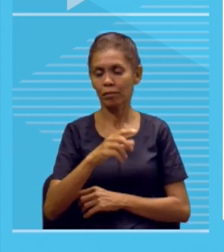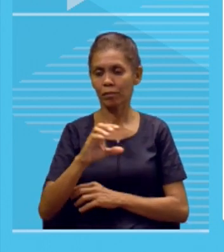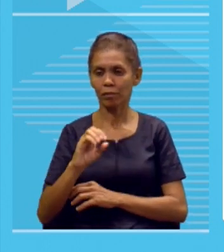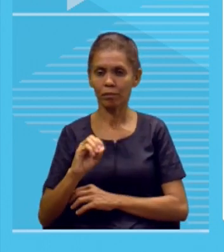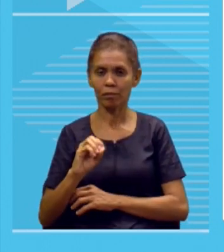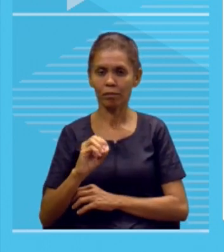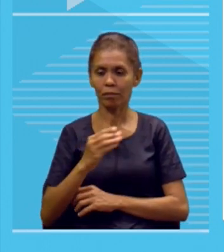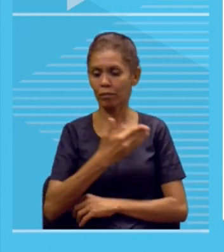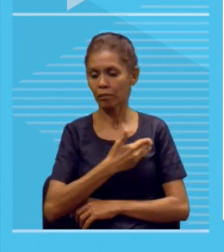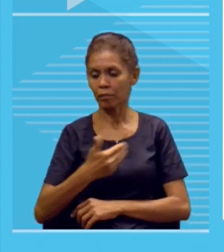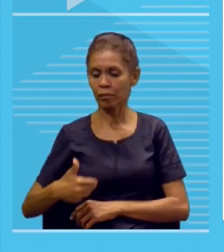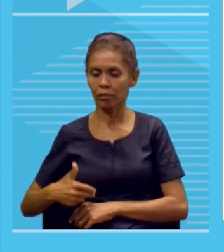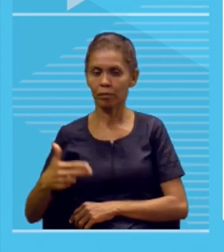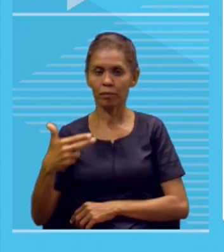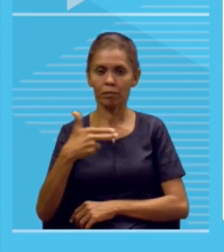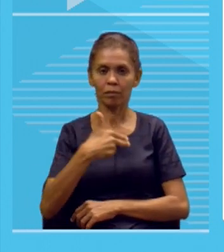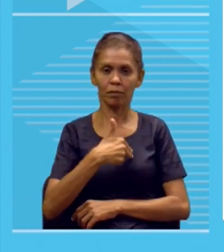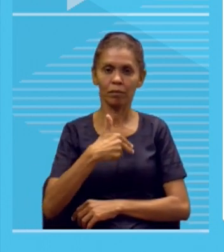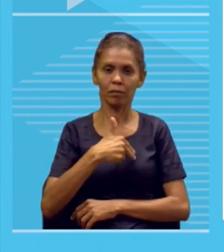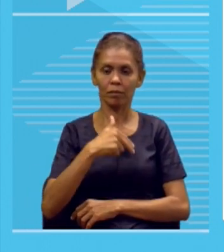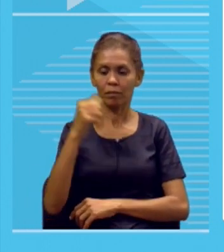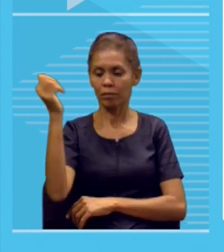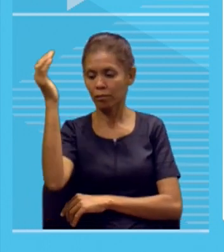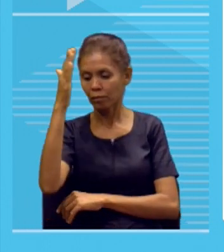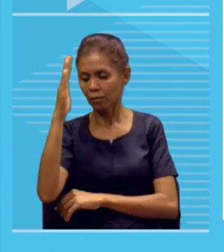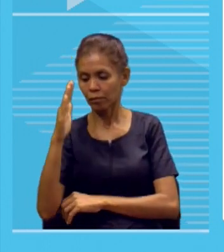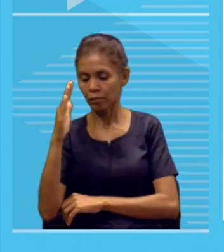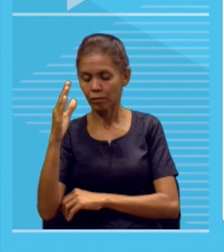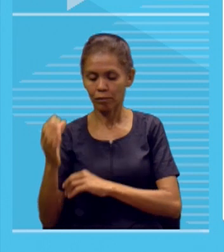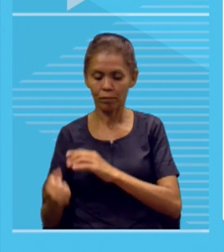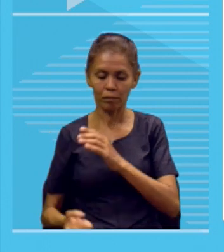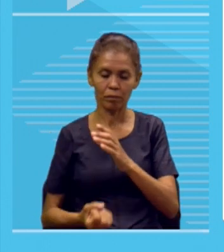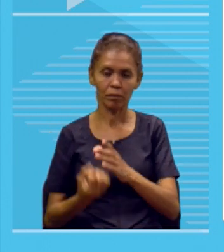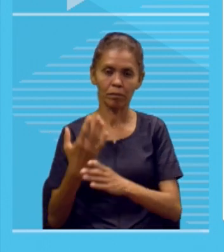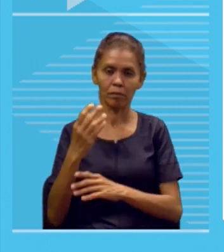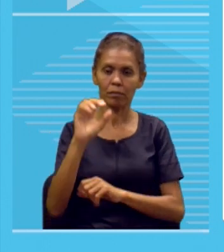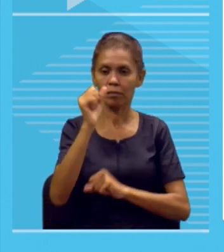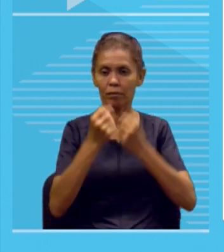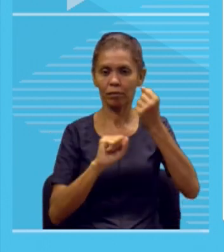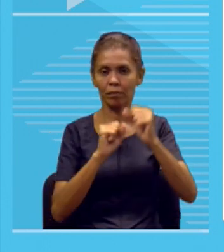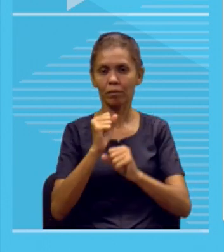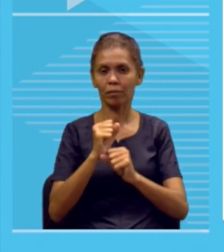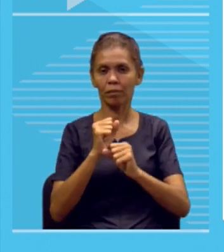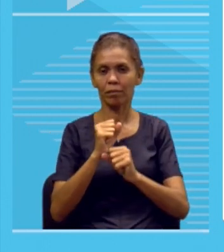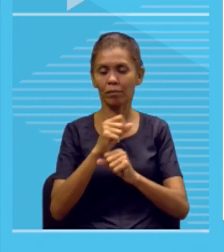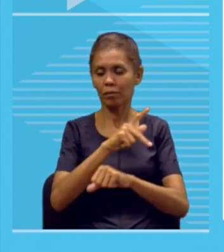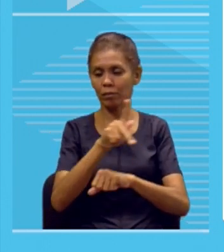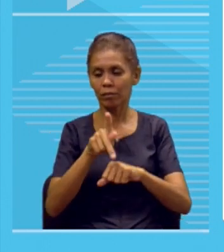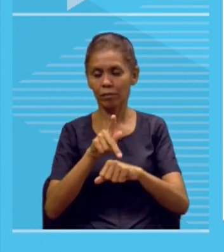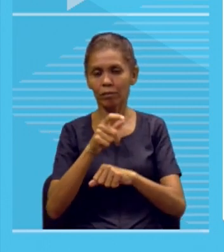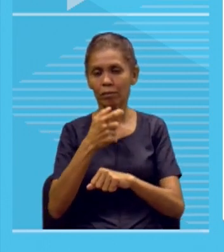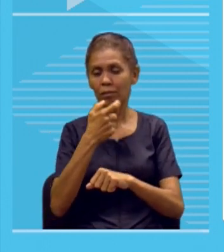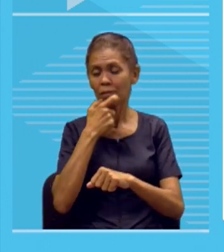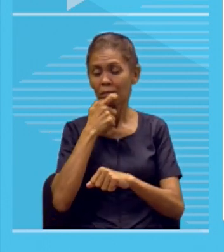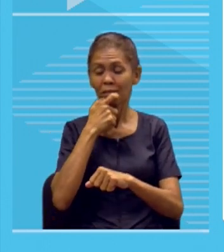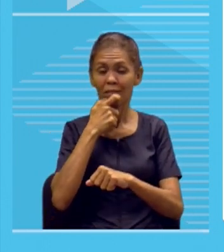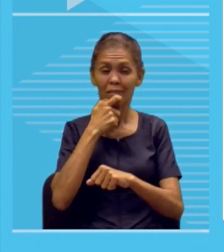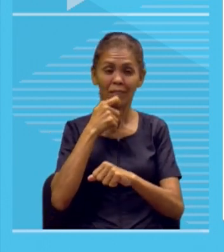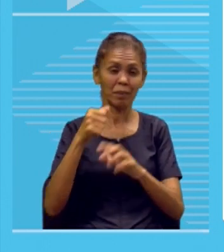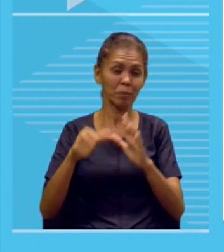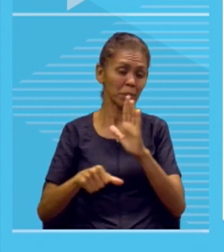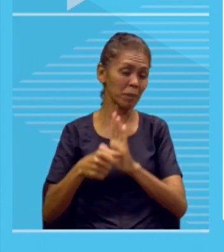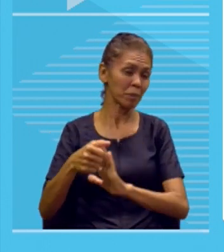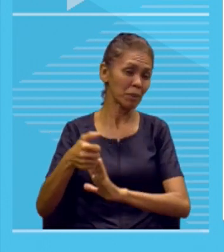Vargas, a Inglaterra já estava 300 anos no processo de revolução industrial e